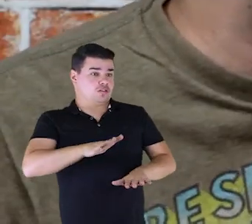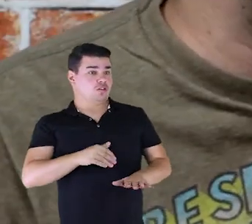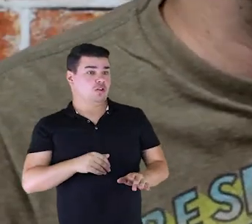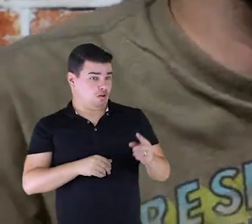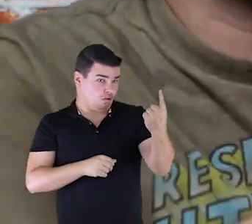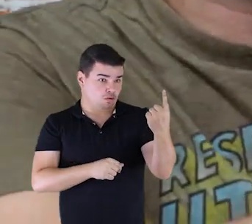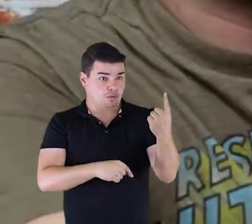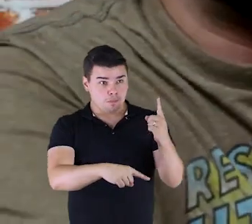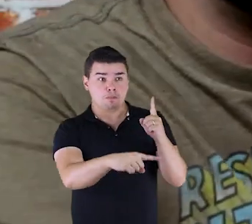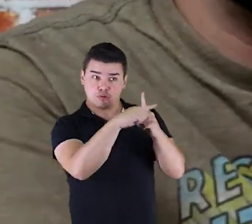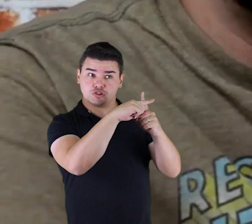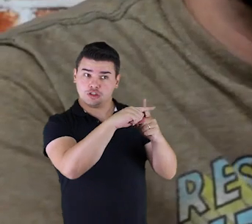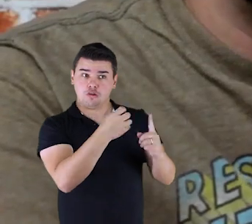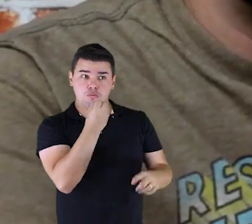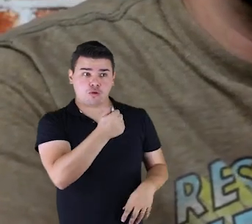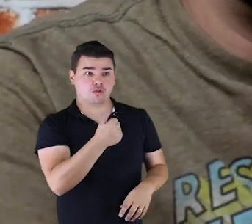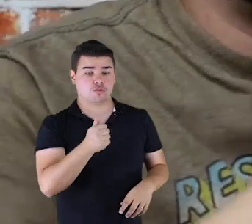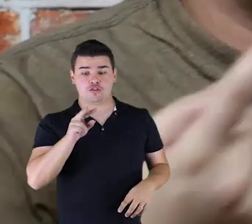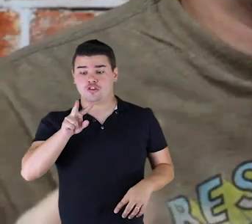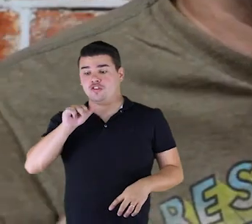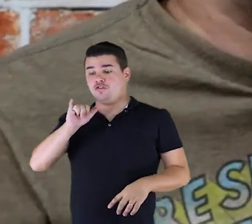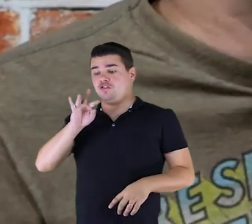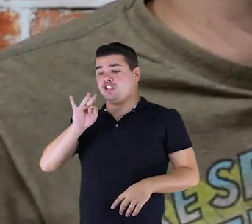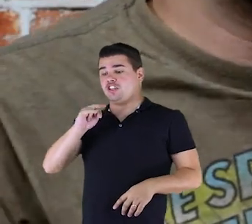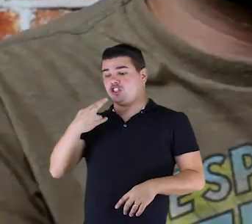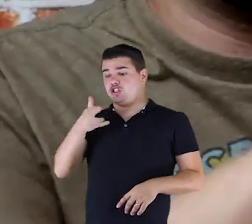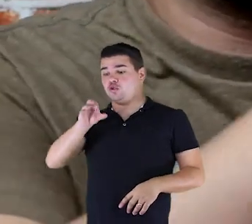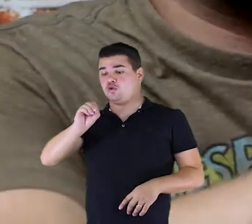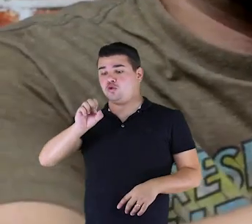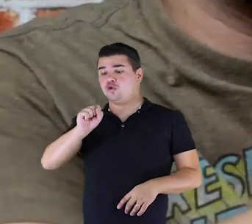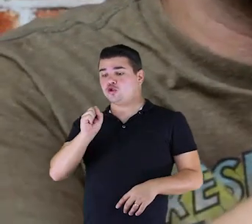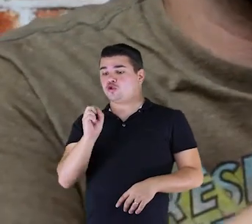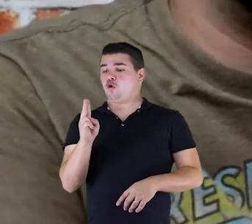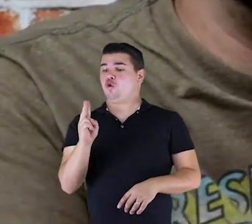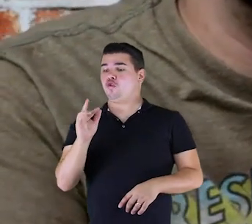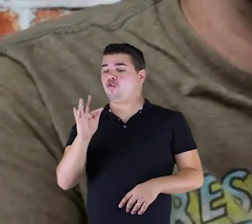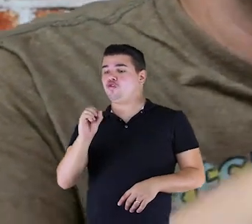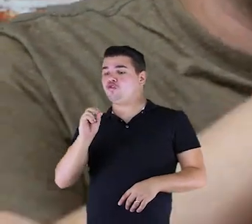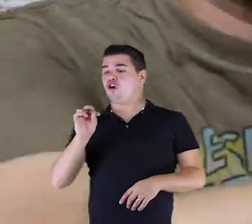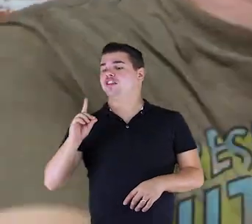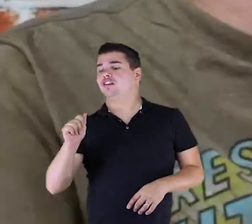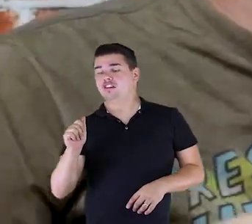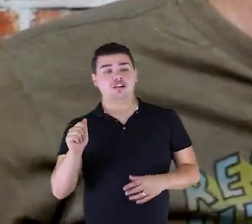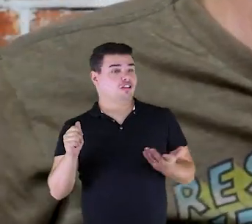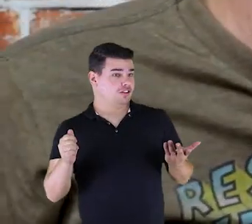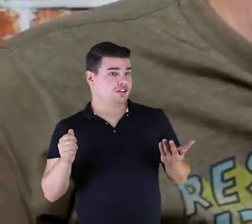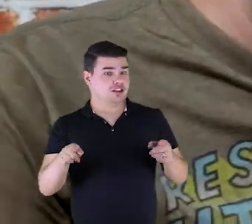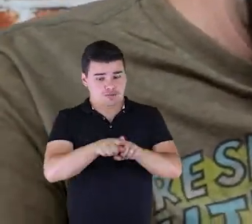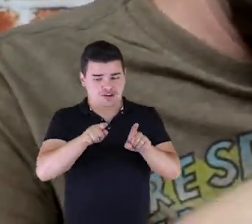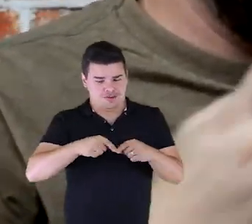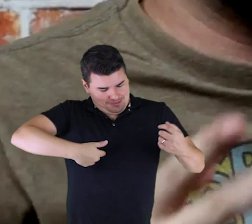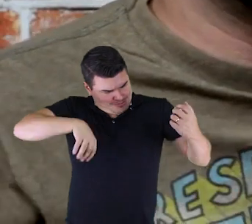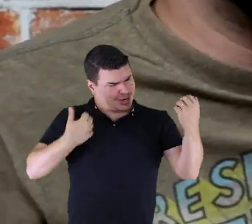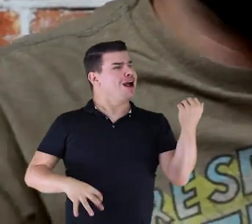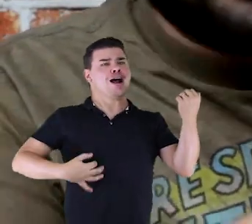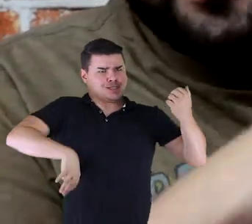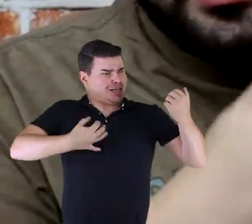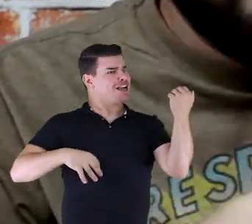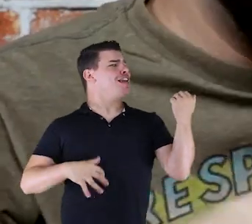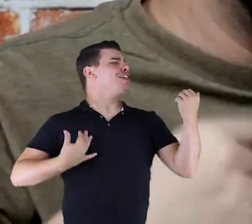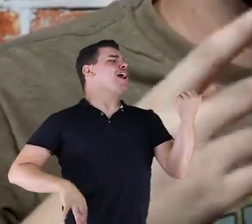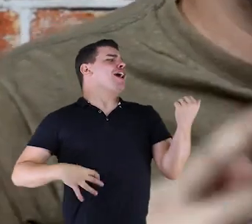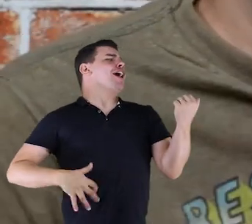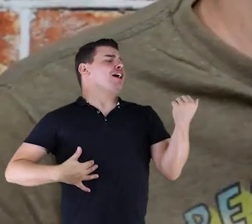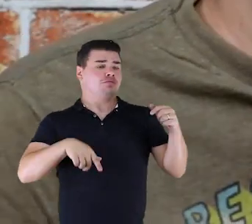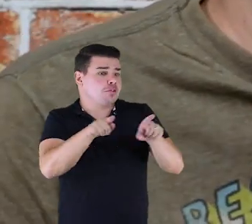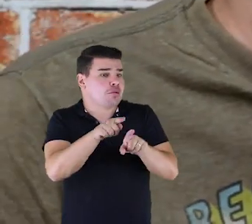exemplo positivo. Vitinho, sou foda. Se deu bem. Se deu bem pra caralho. Mas é, um artista. Comprou casa, o caralho. Para nossa alegria, o cara se deu bem também. Começou a